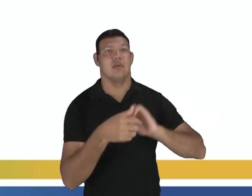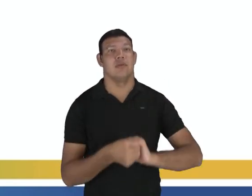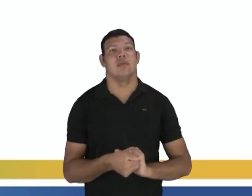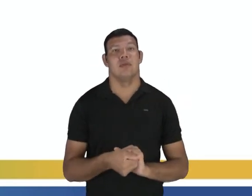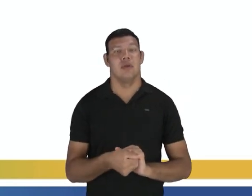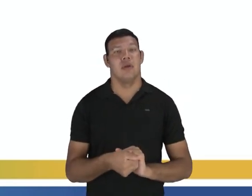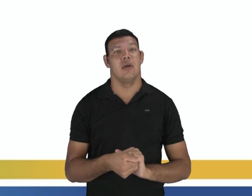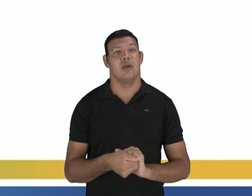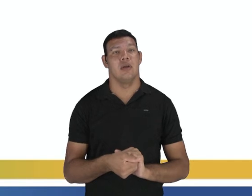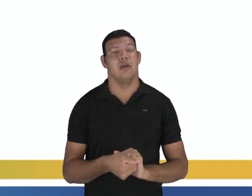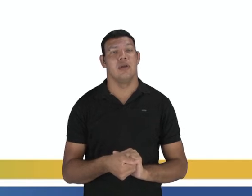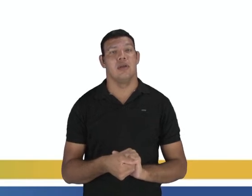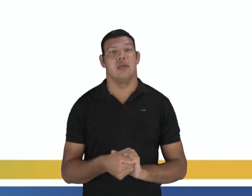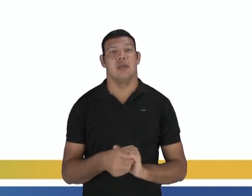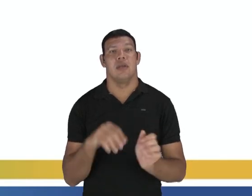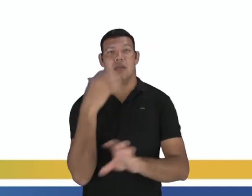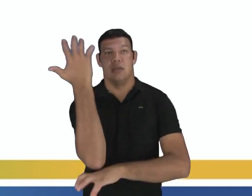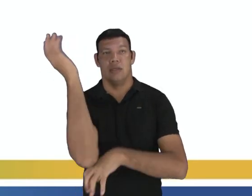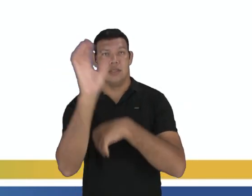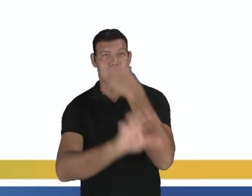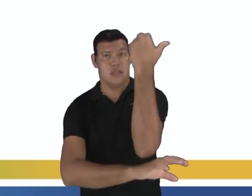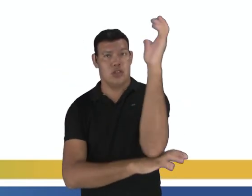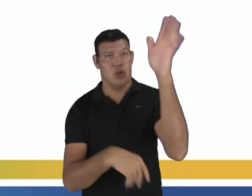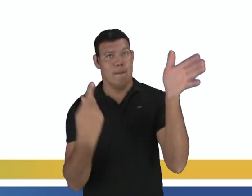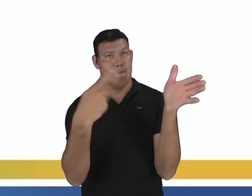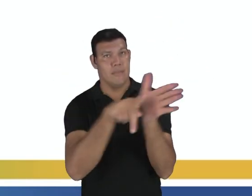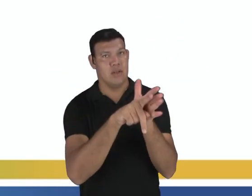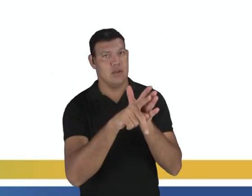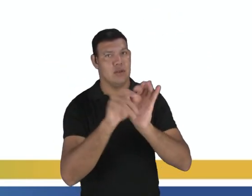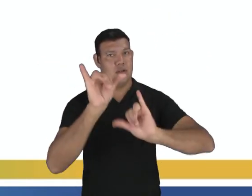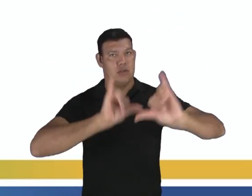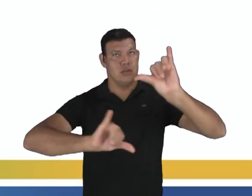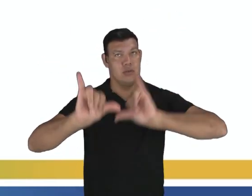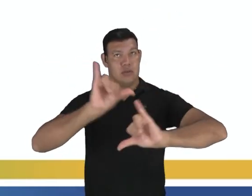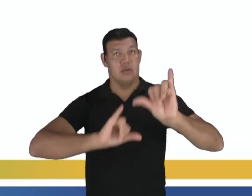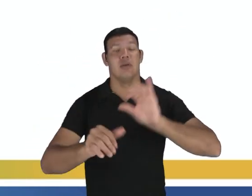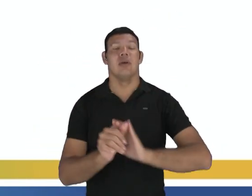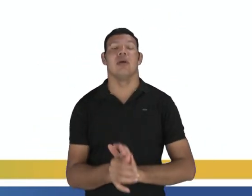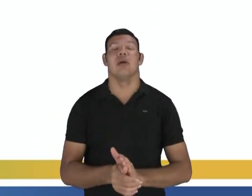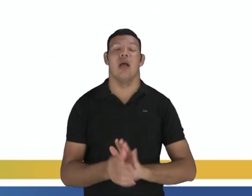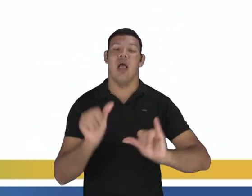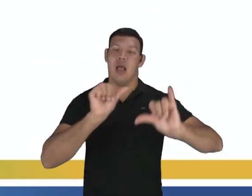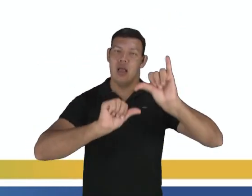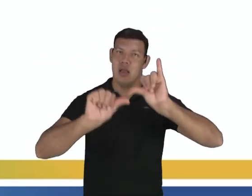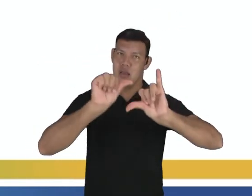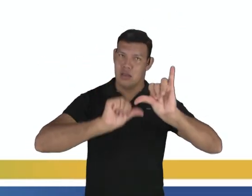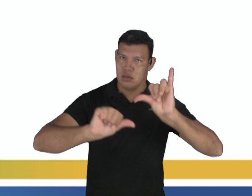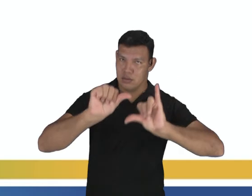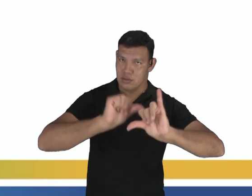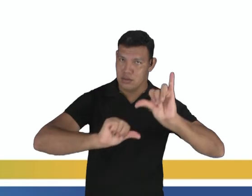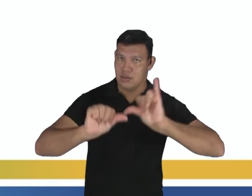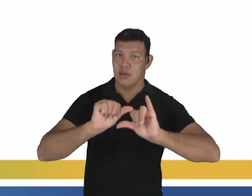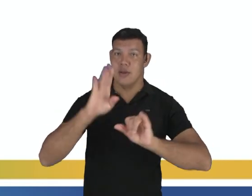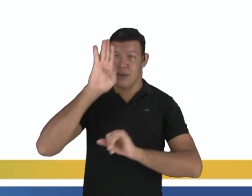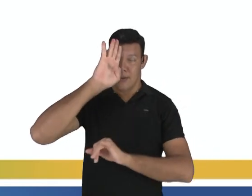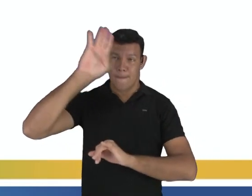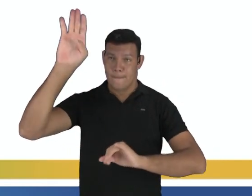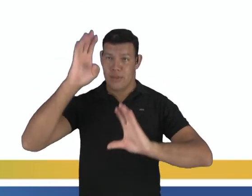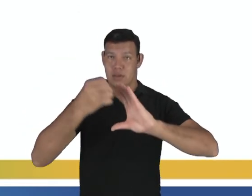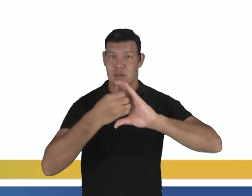gente viu, a alternativa correta é a letra E. Toda reação química, a